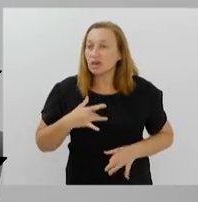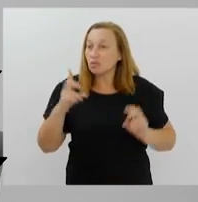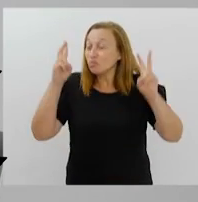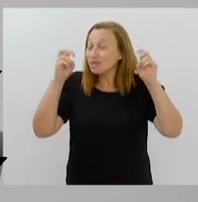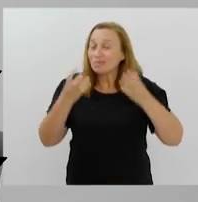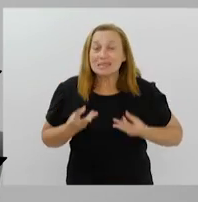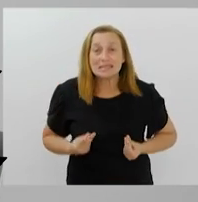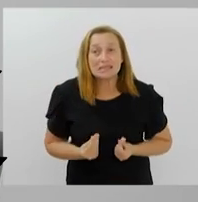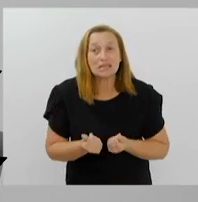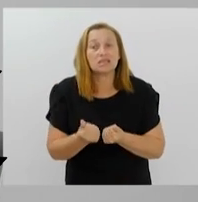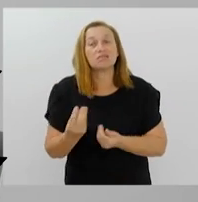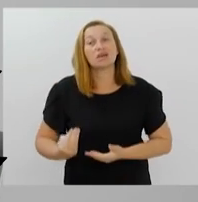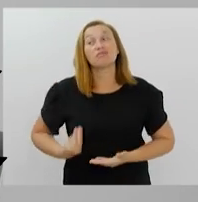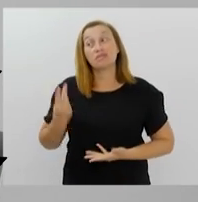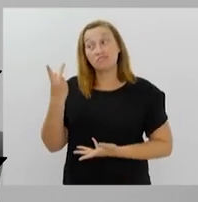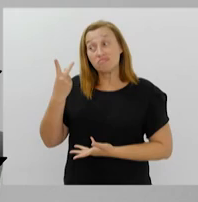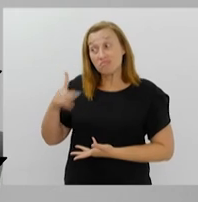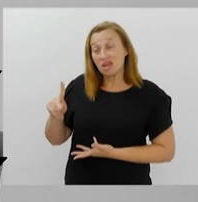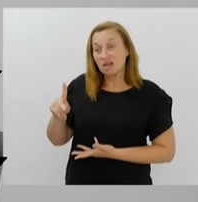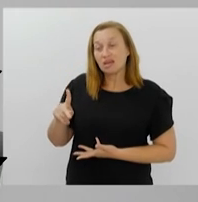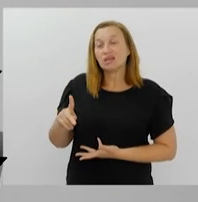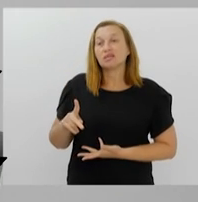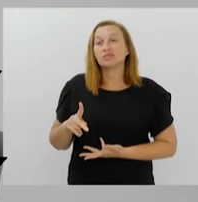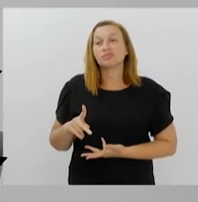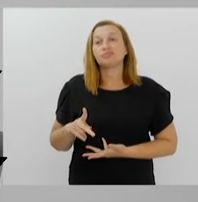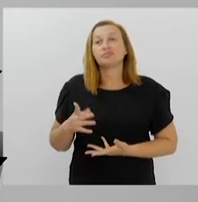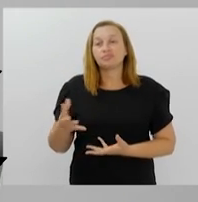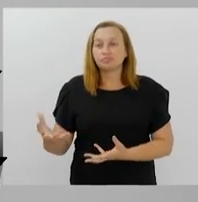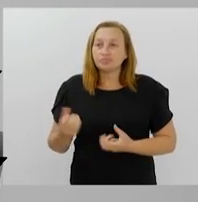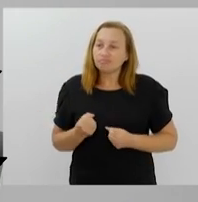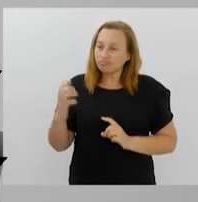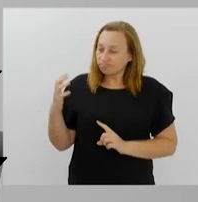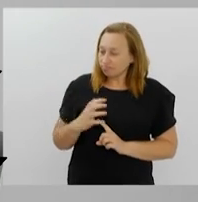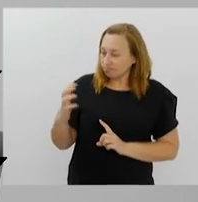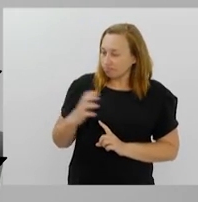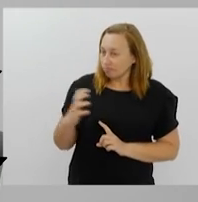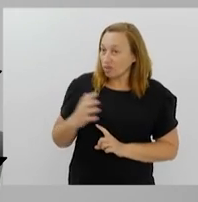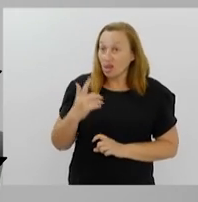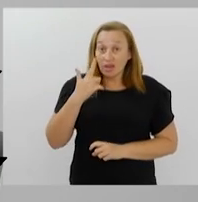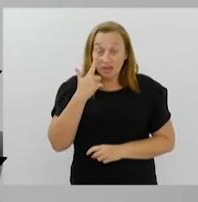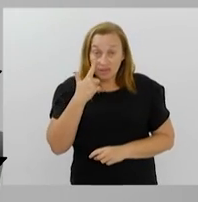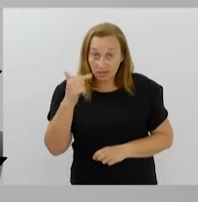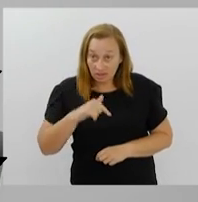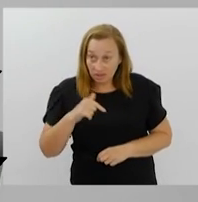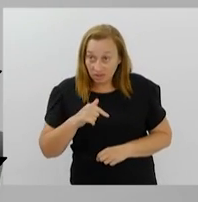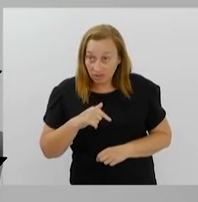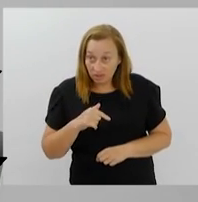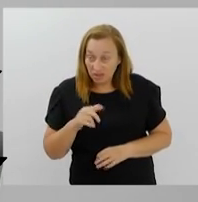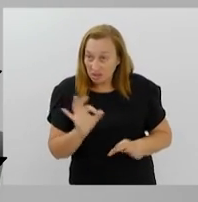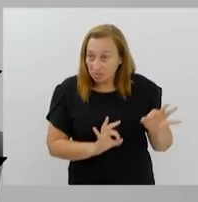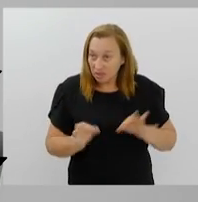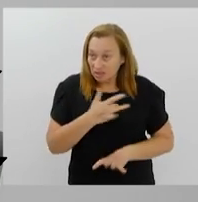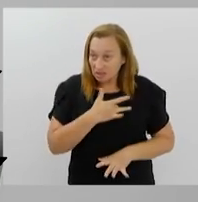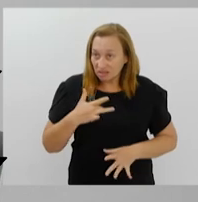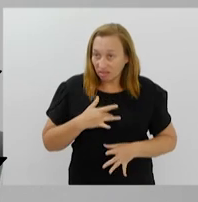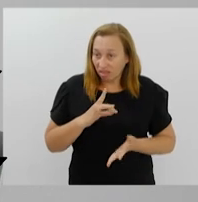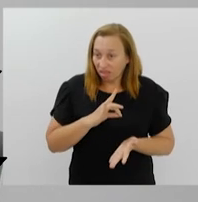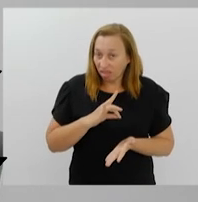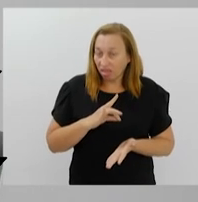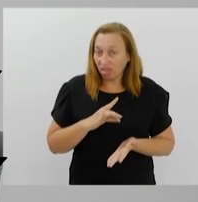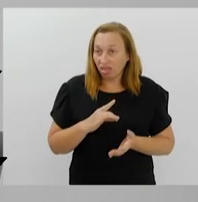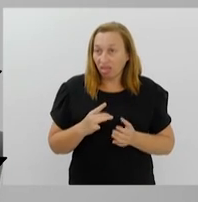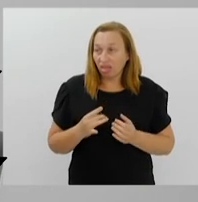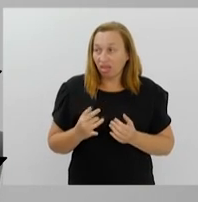sensível que é o tema da vida dele que faz com que ele receba pressão isso que a gente tá vendo aqui ó o plano de saúde tentando enganar o tempo